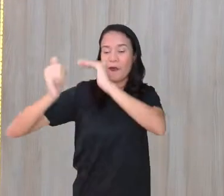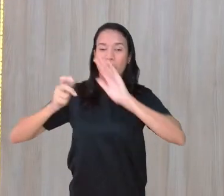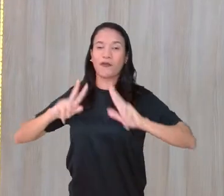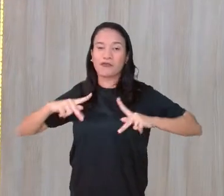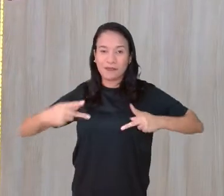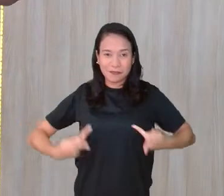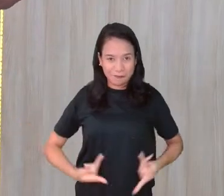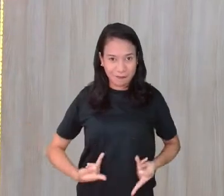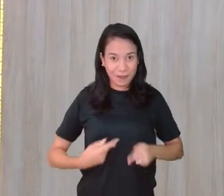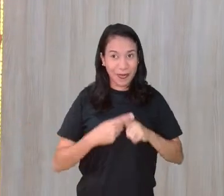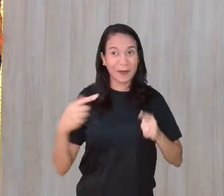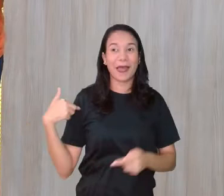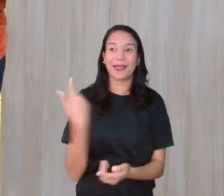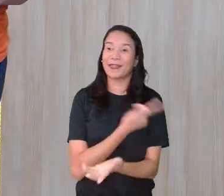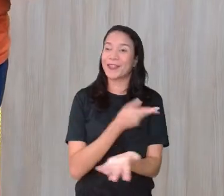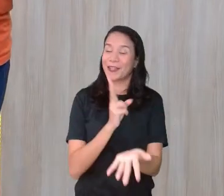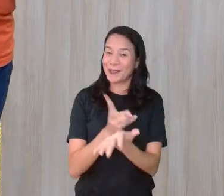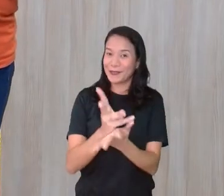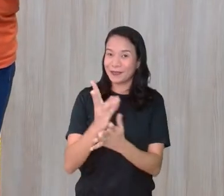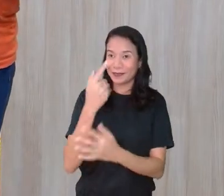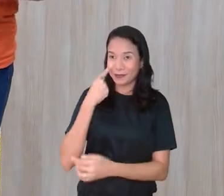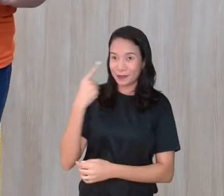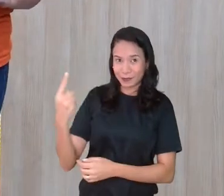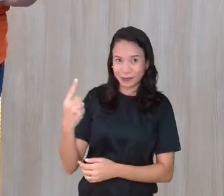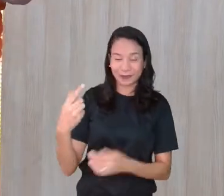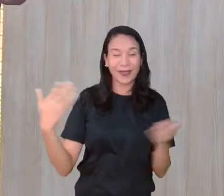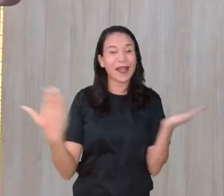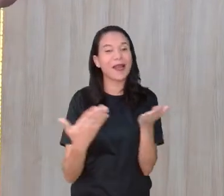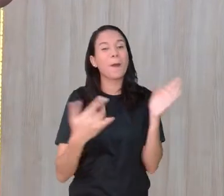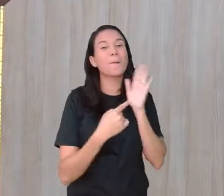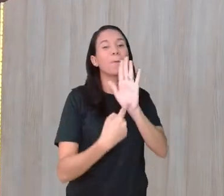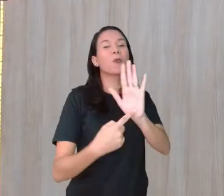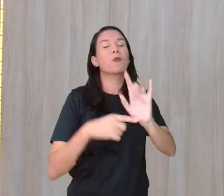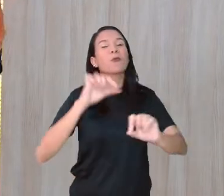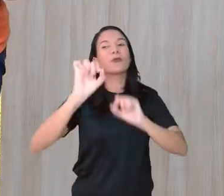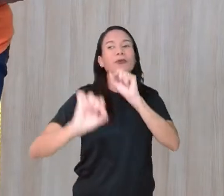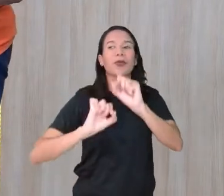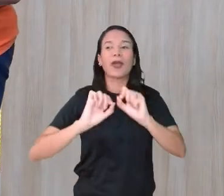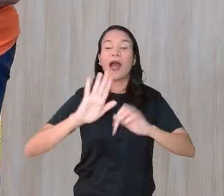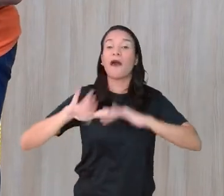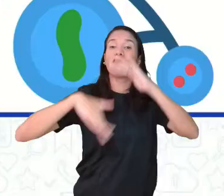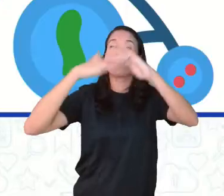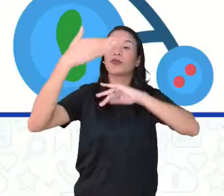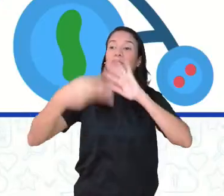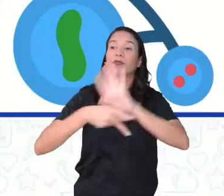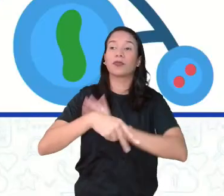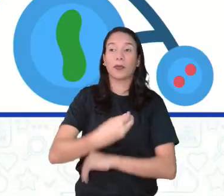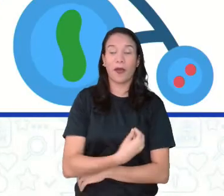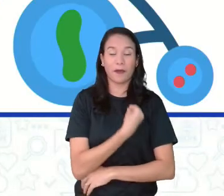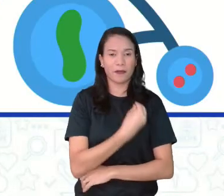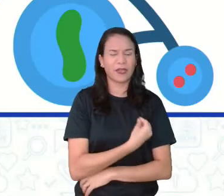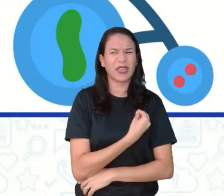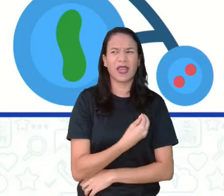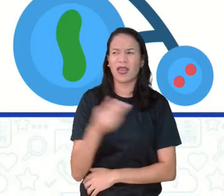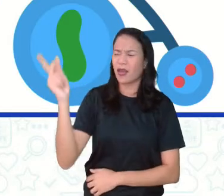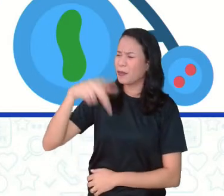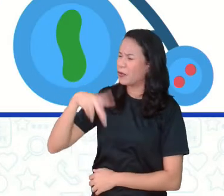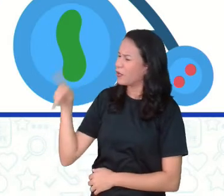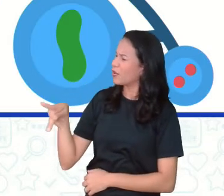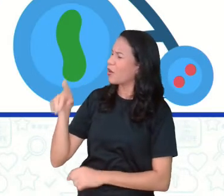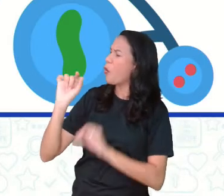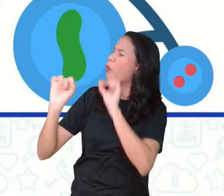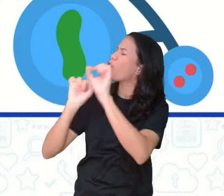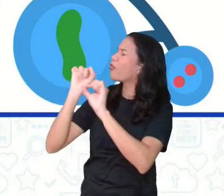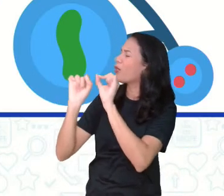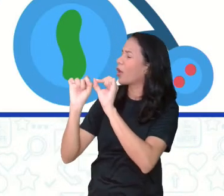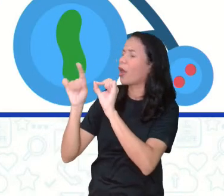humana. Mas vamos continuar. Estou trazendo para vocês aqui a evolução dos seres vivos. Mas, professora, que evolução